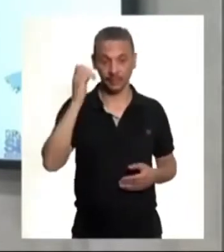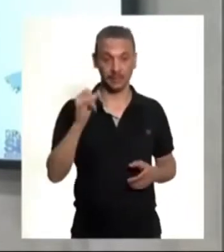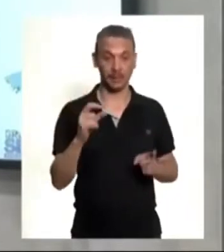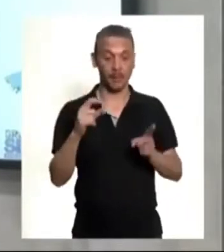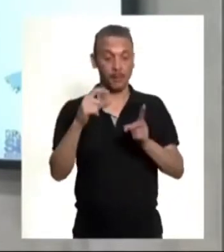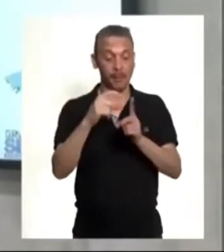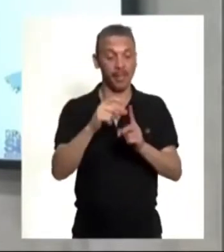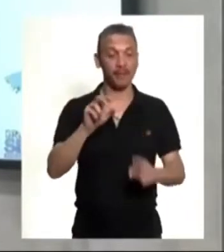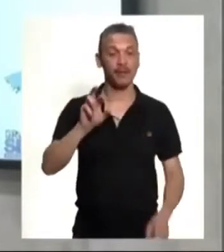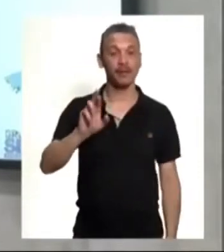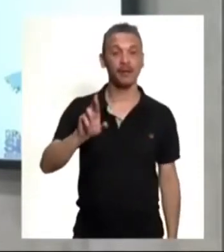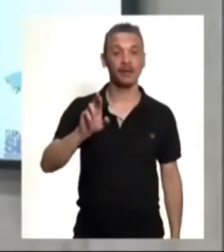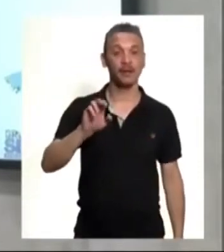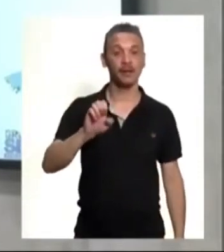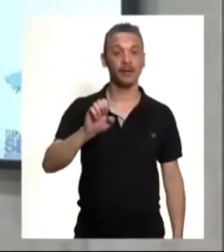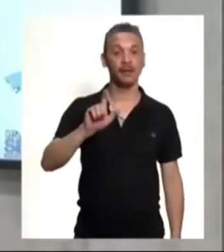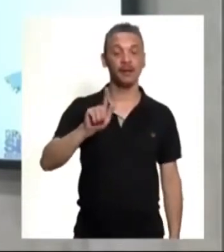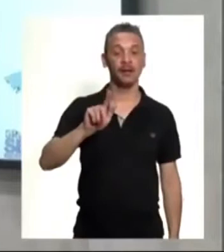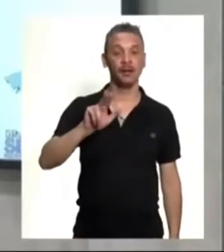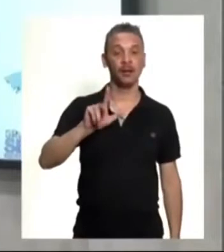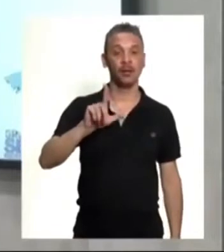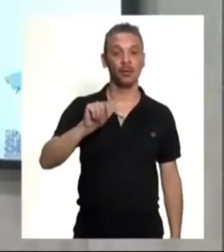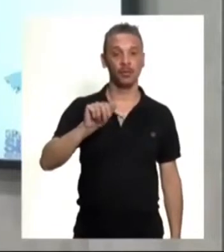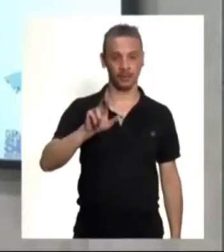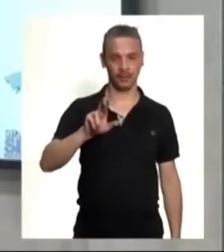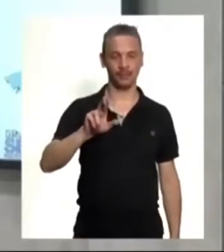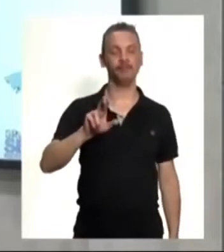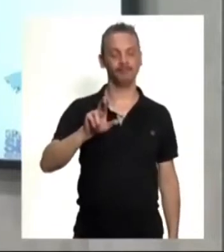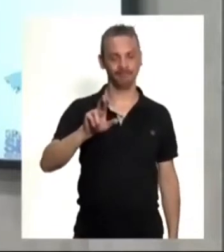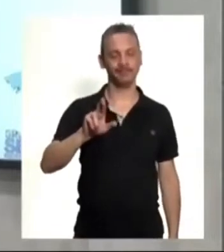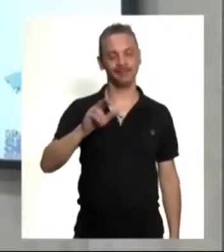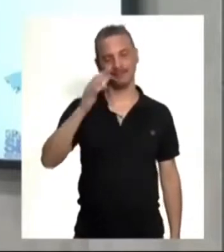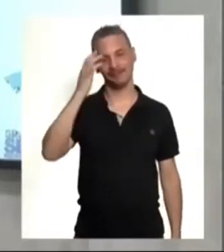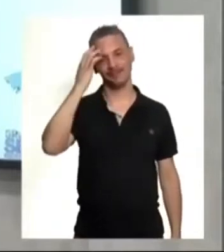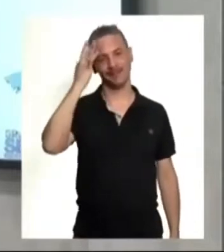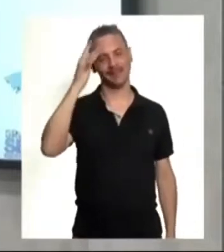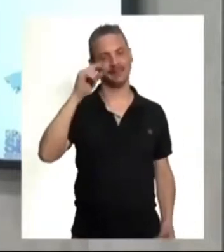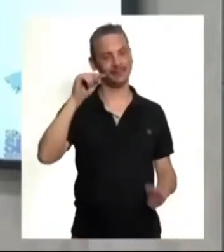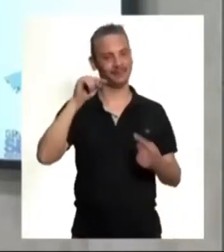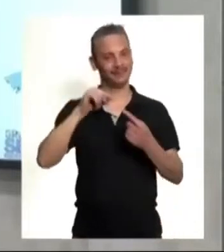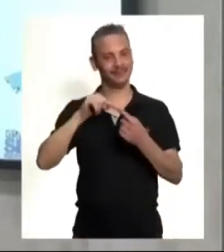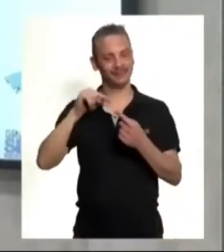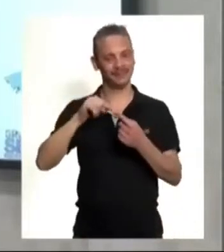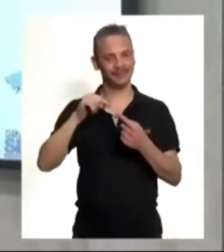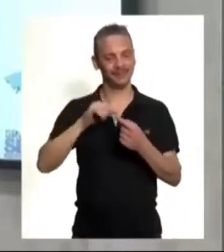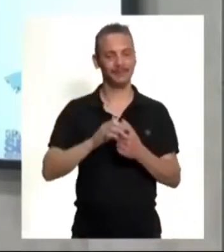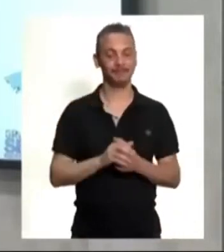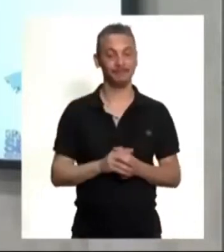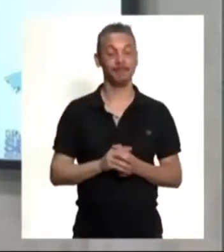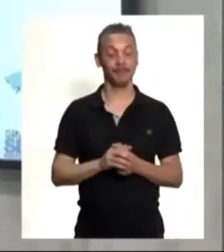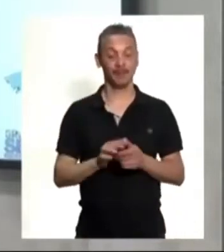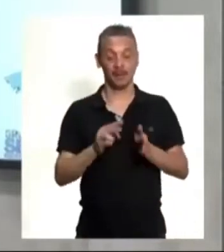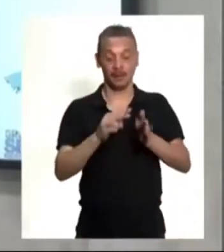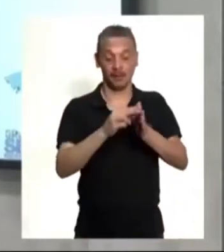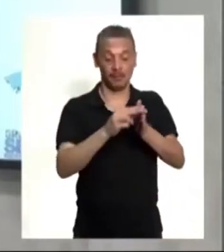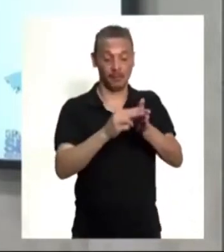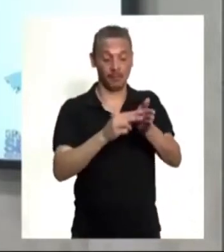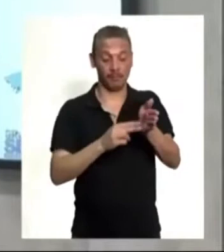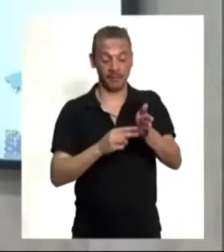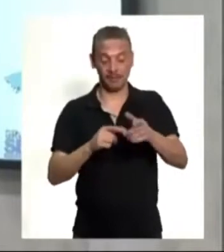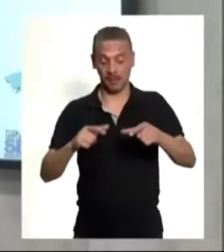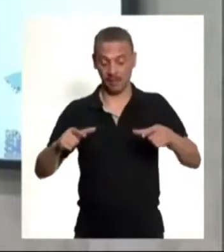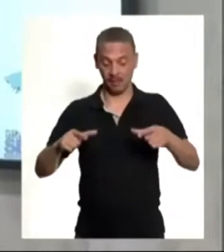palavra regular, tudo muda e fica mais fácil para a gente. Pensa um pouquinho só. Se eu falar assim, ó, um prisma